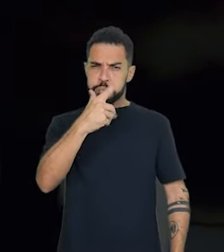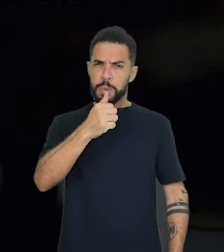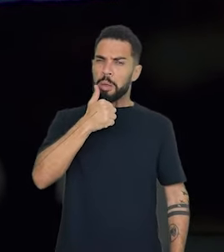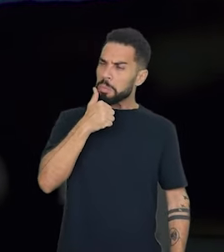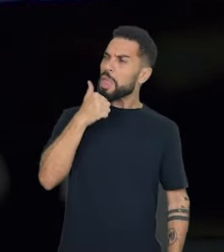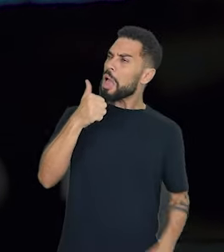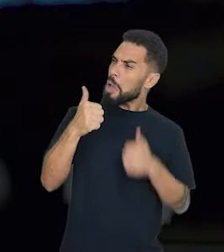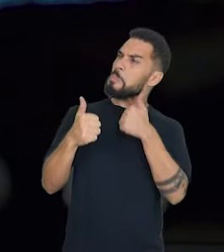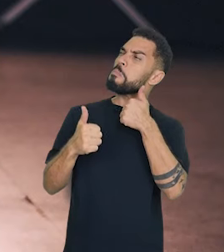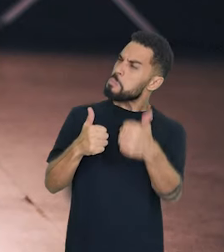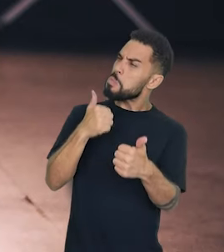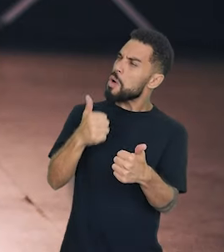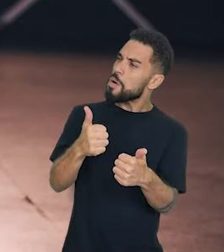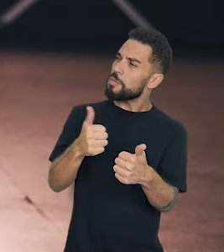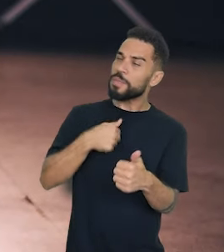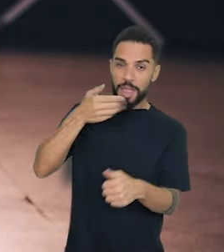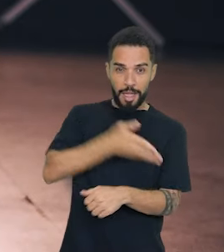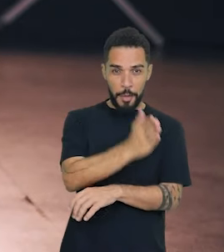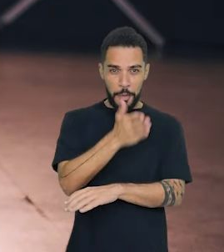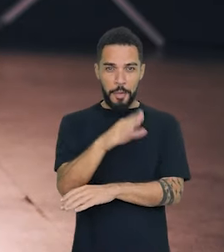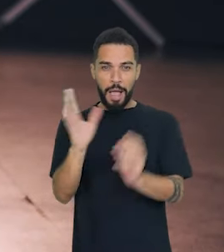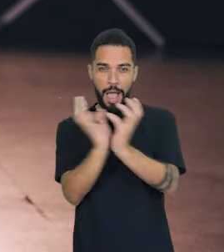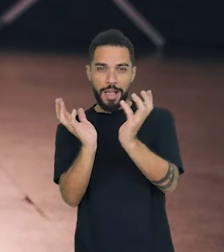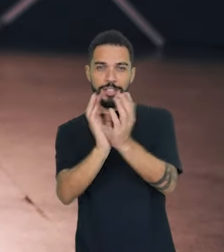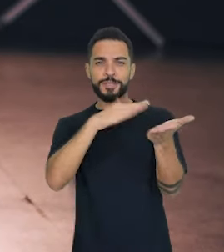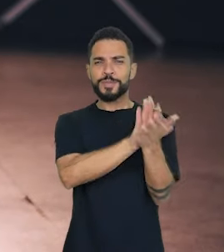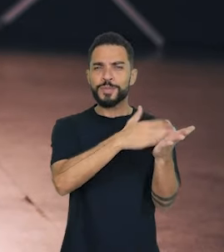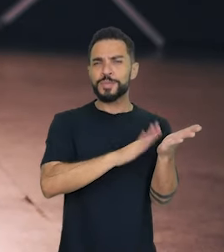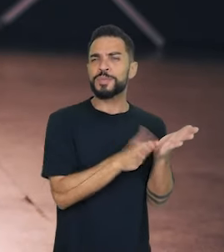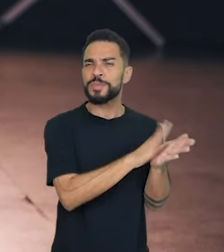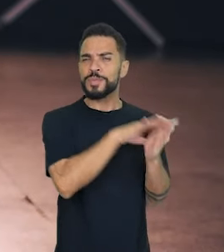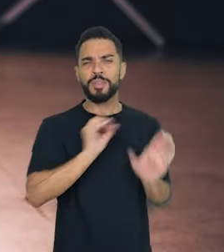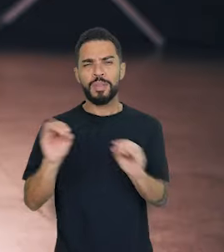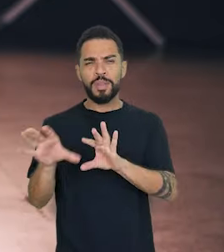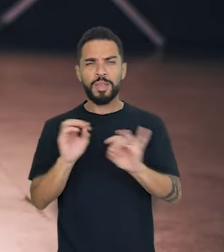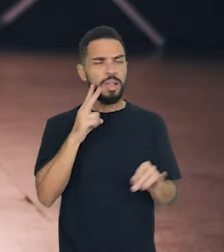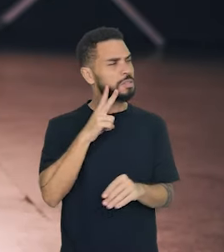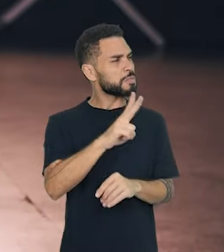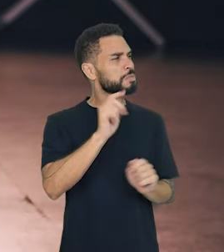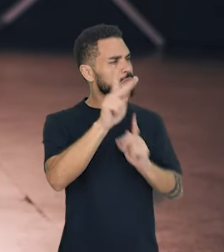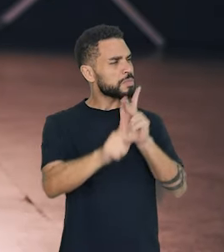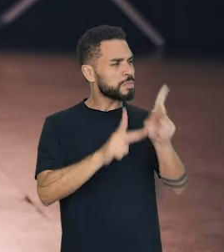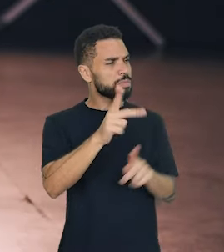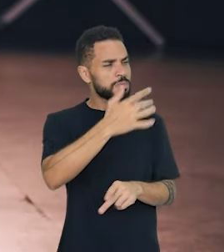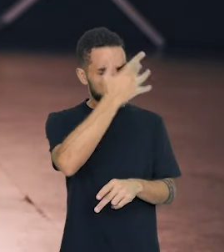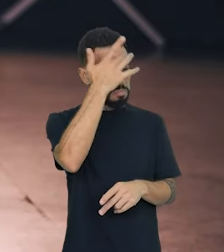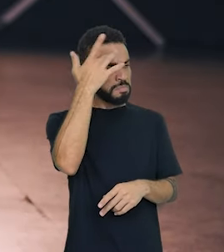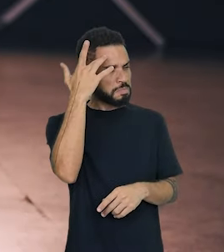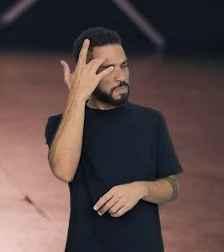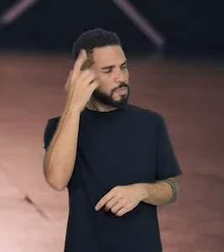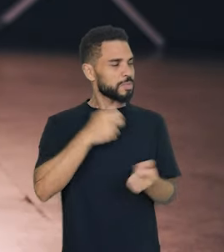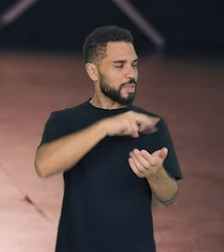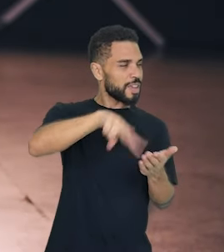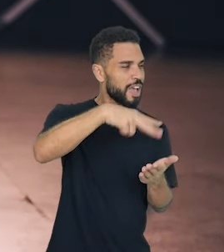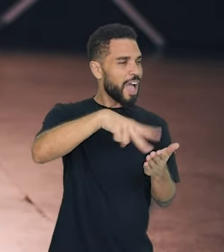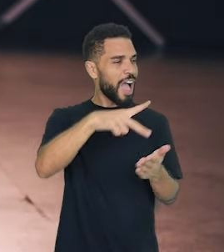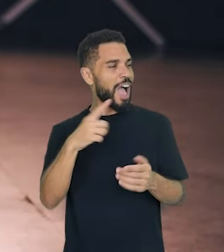porta-bandeira. E eu ia nas escolas de samba e via os pessoal dançando. E começava a dançar, minha mãe olhava